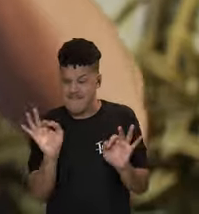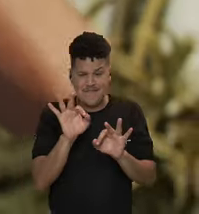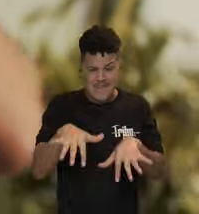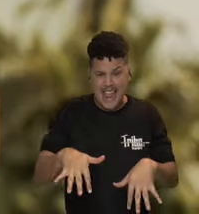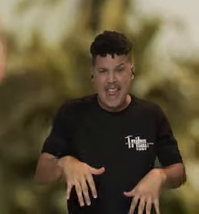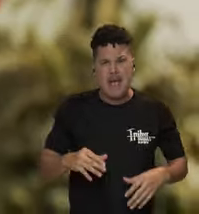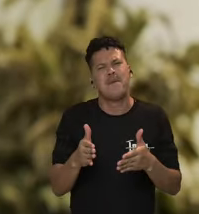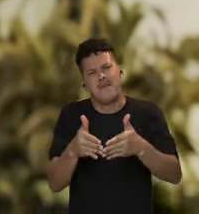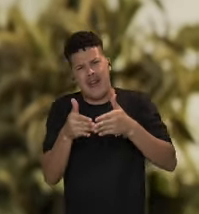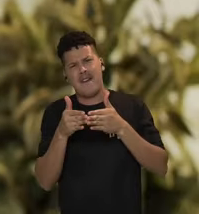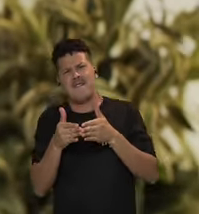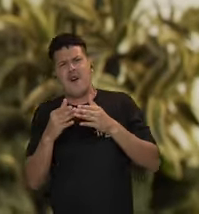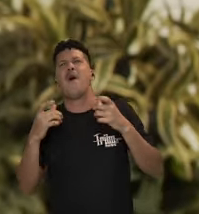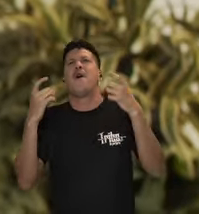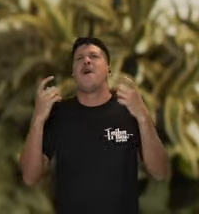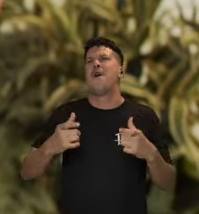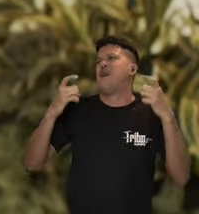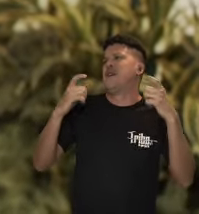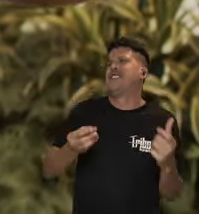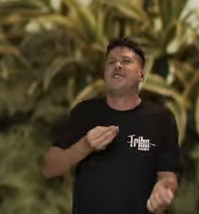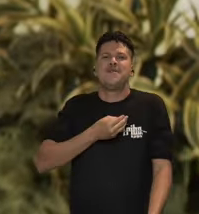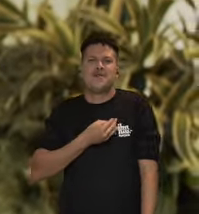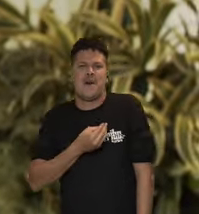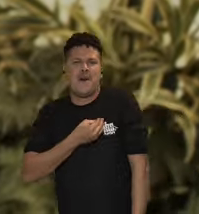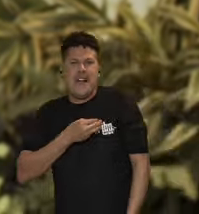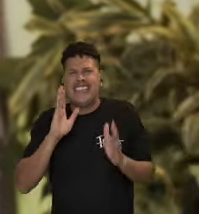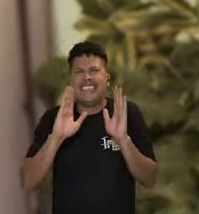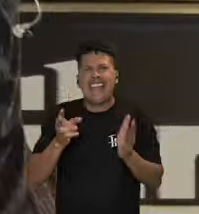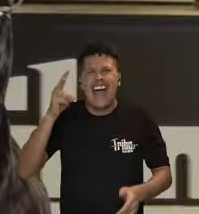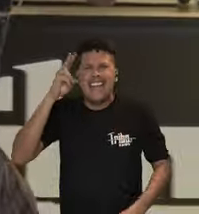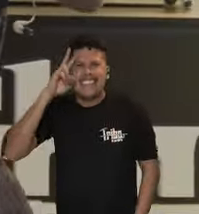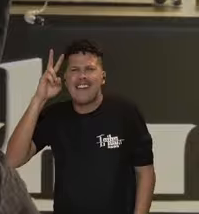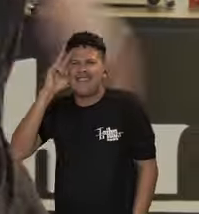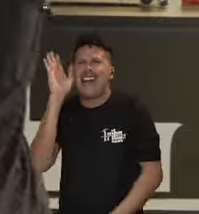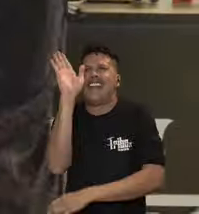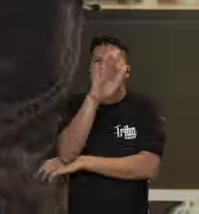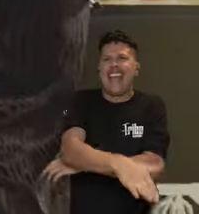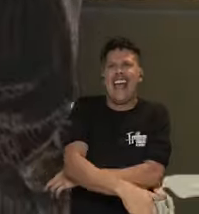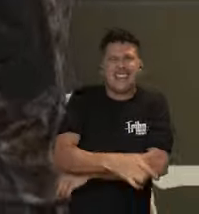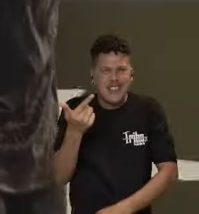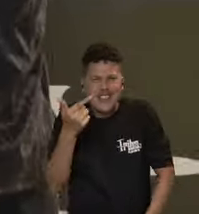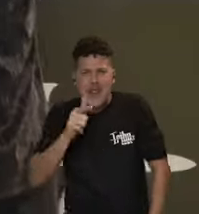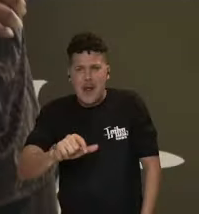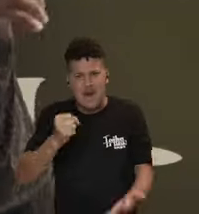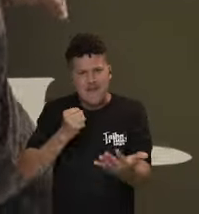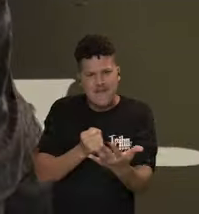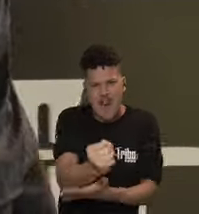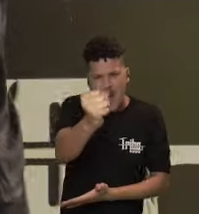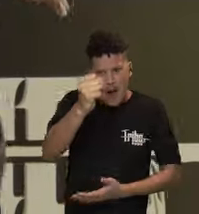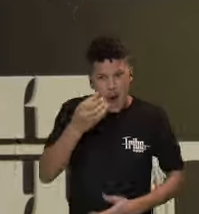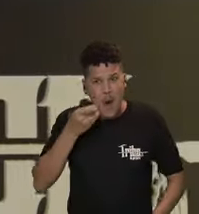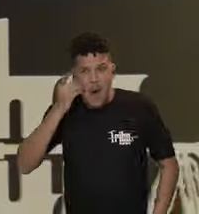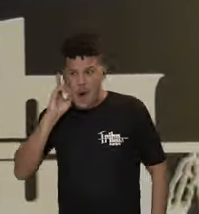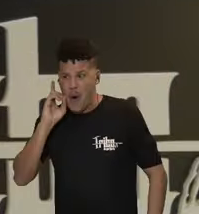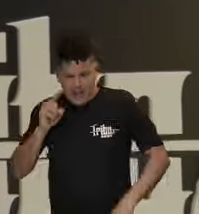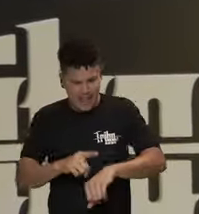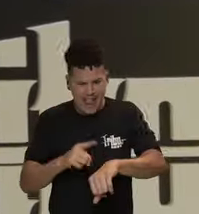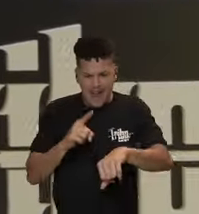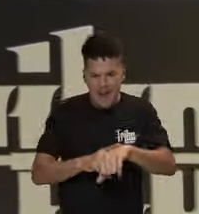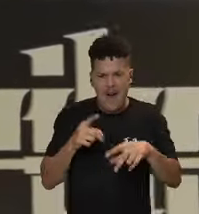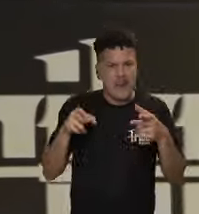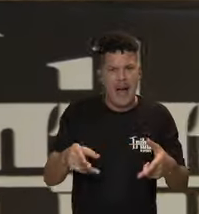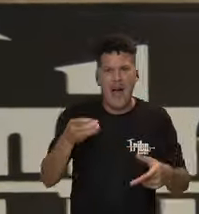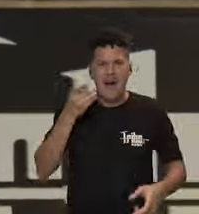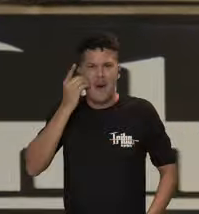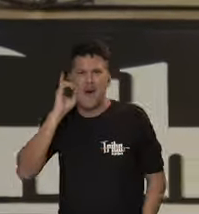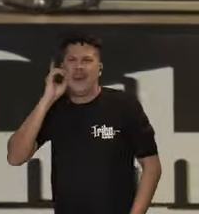olha onde eu tô. Já são segunda tarde e outro dia se passou. Ontem essa hora eu tava ali no isqueria. Mais